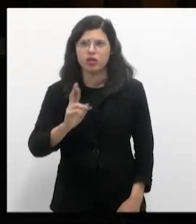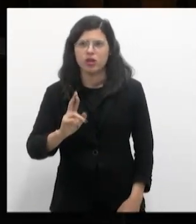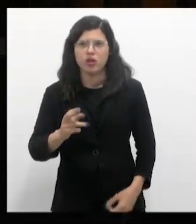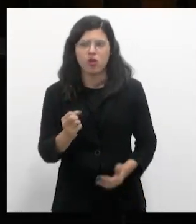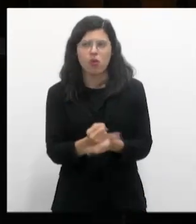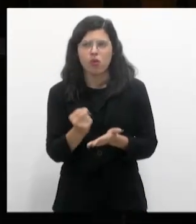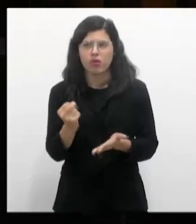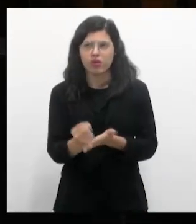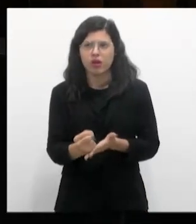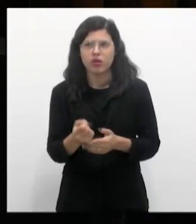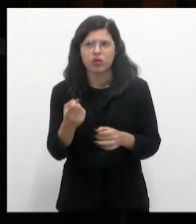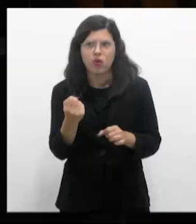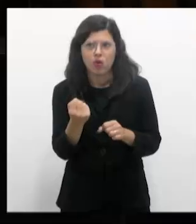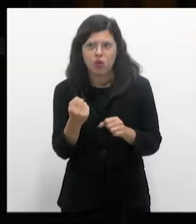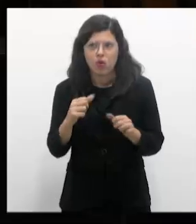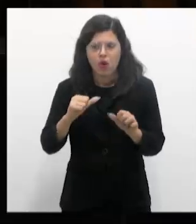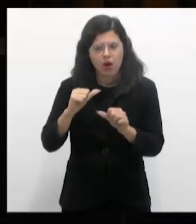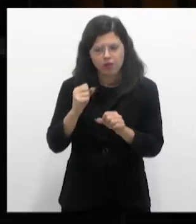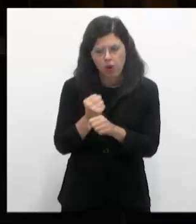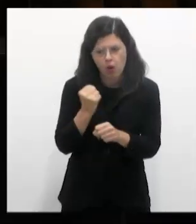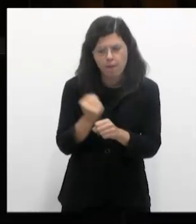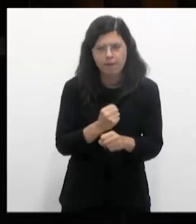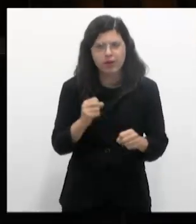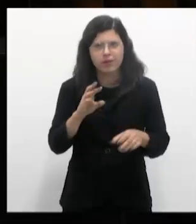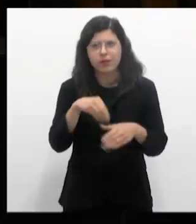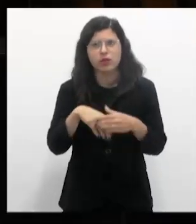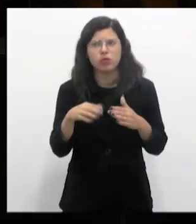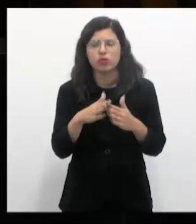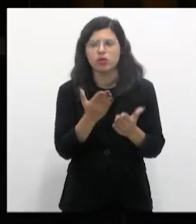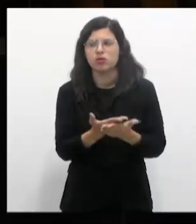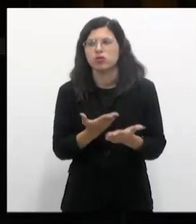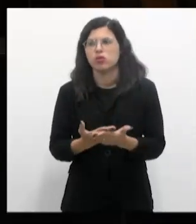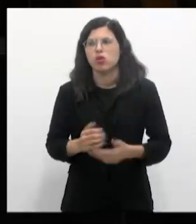hoje firmado com a reforma das escolas. E eu